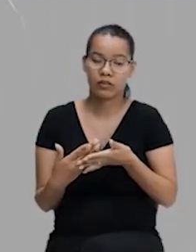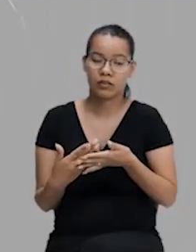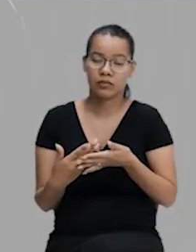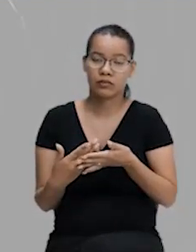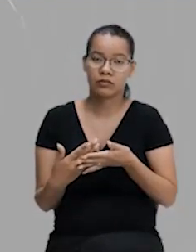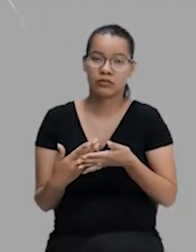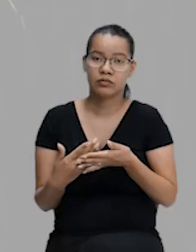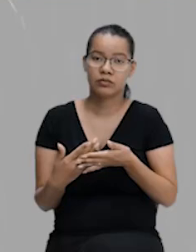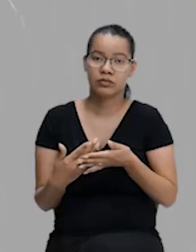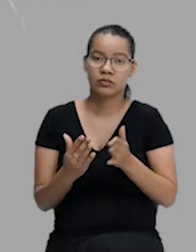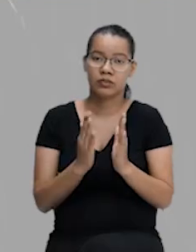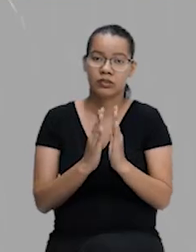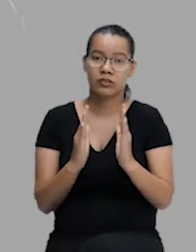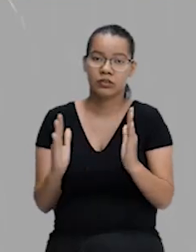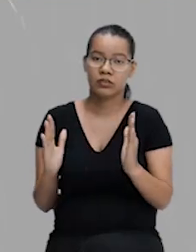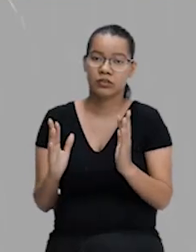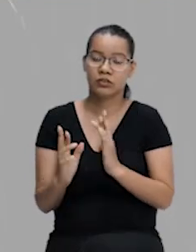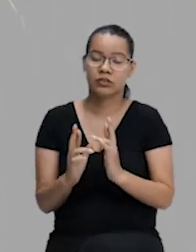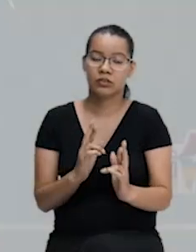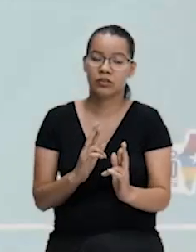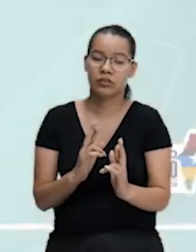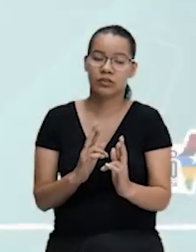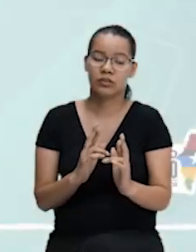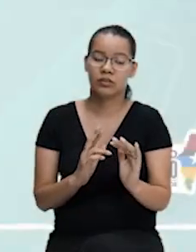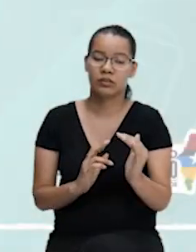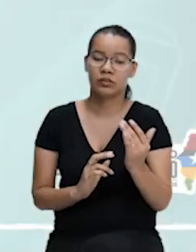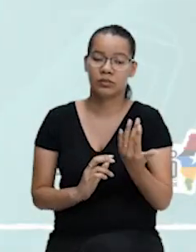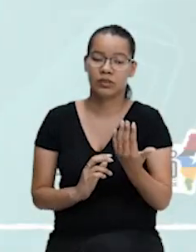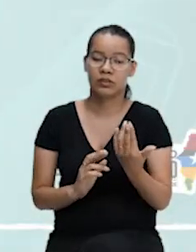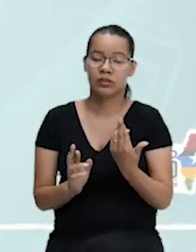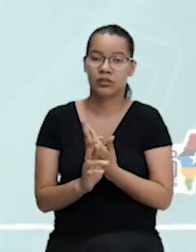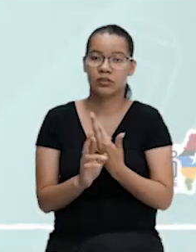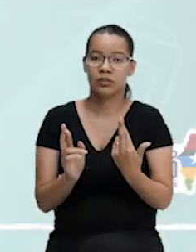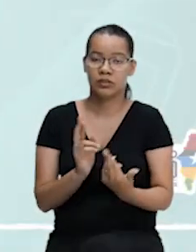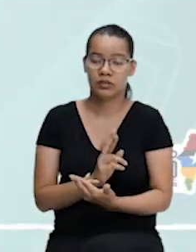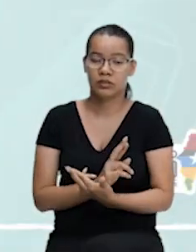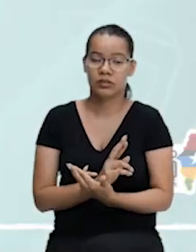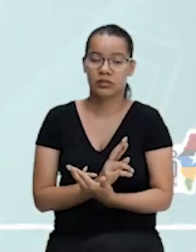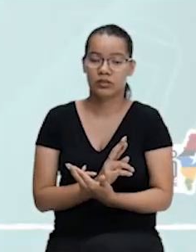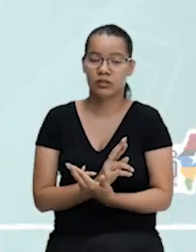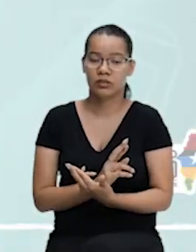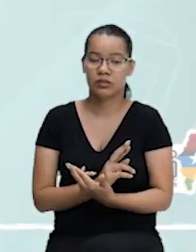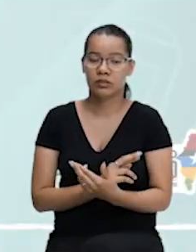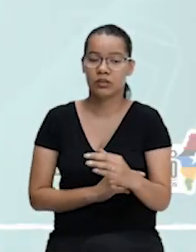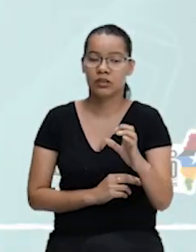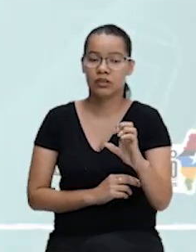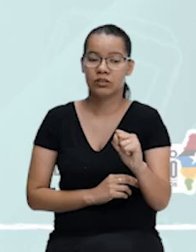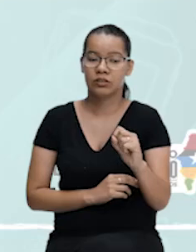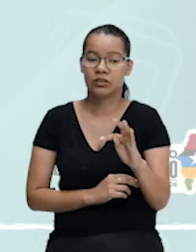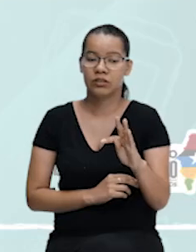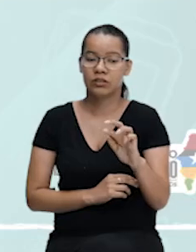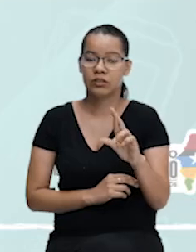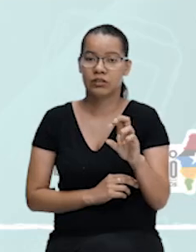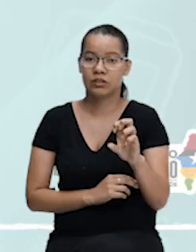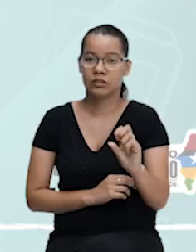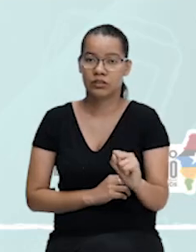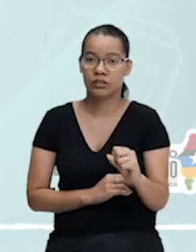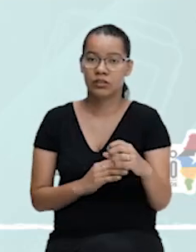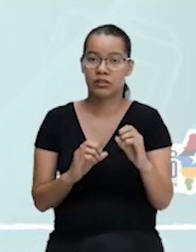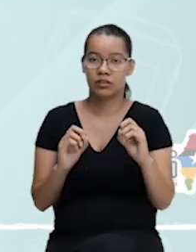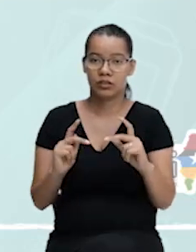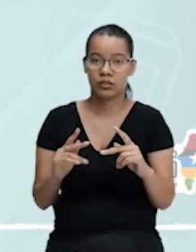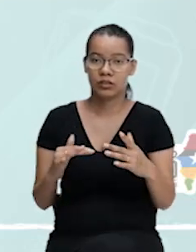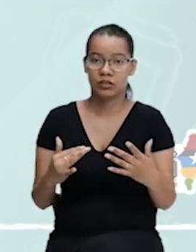série de reações, né? Situações relacionadas aos ésteres, ok? Então, o